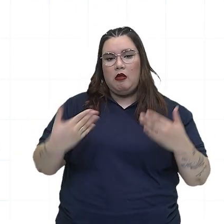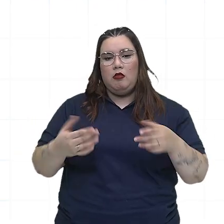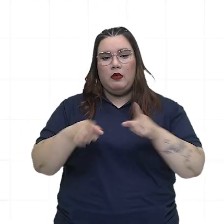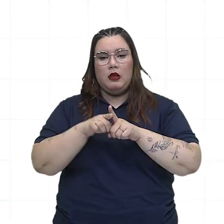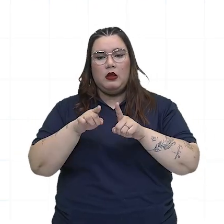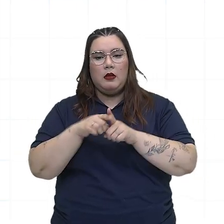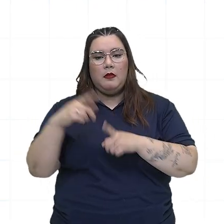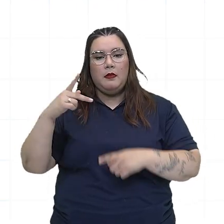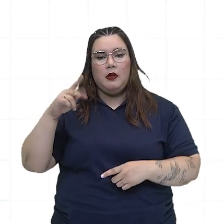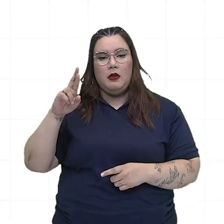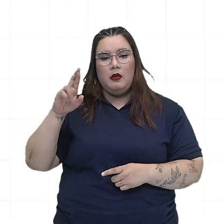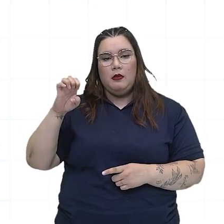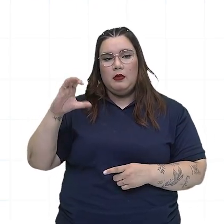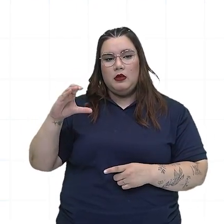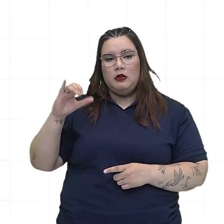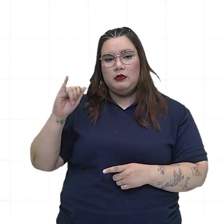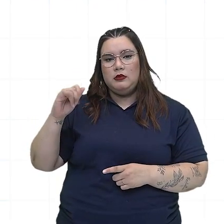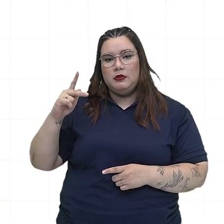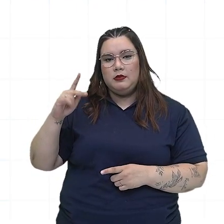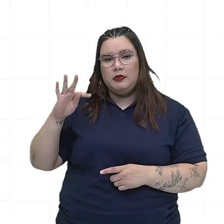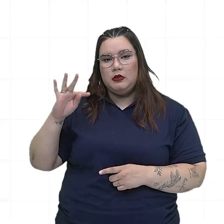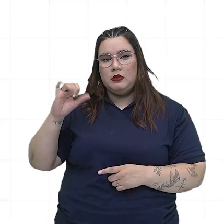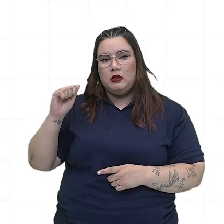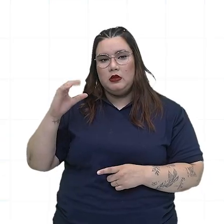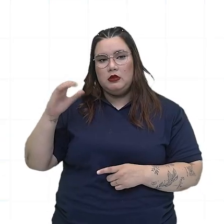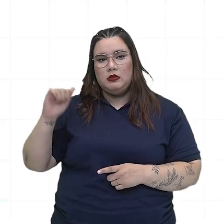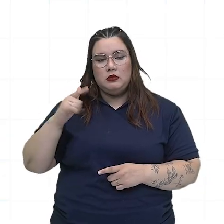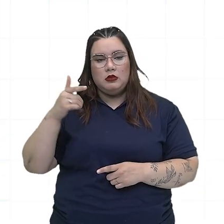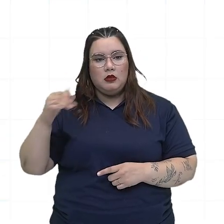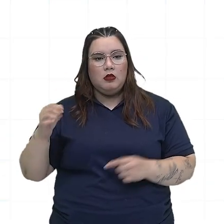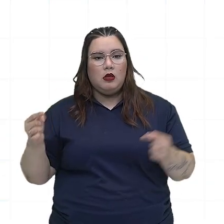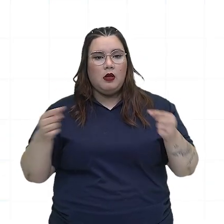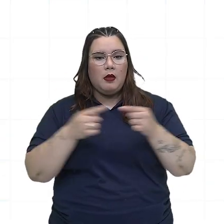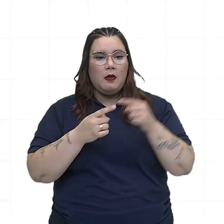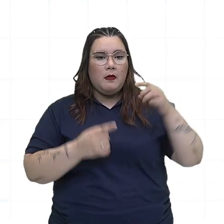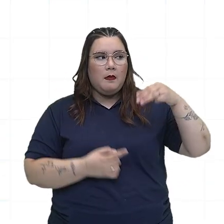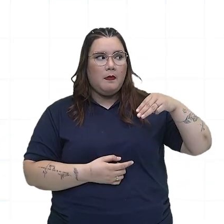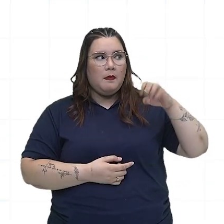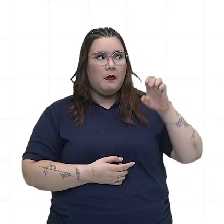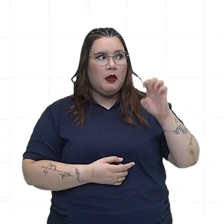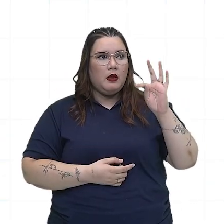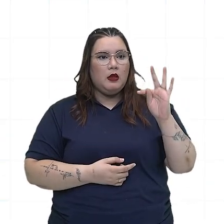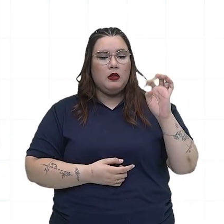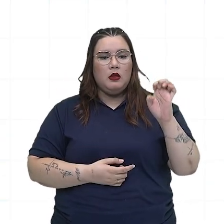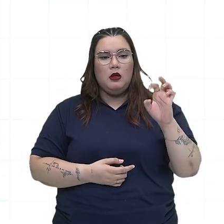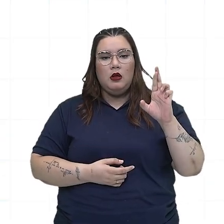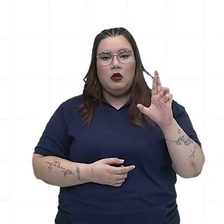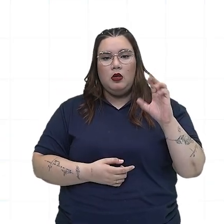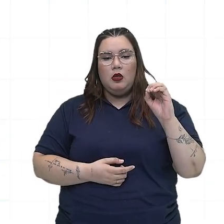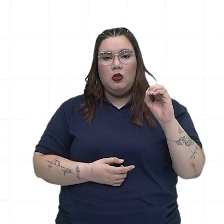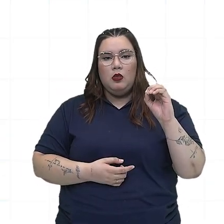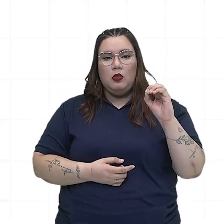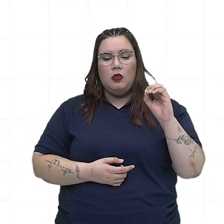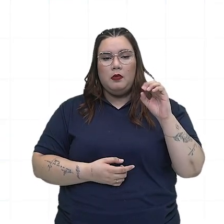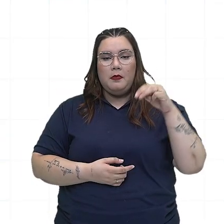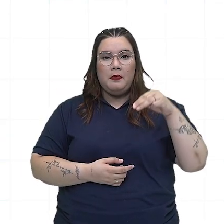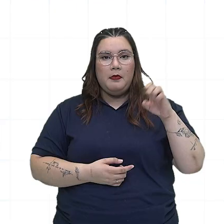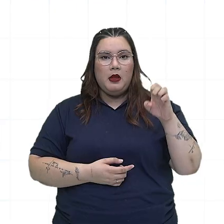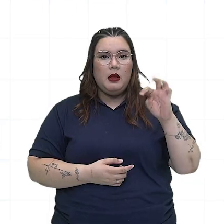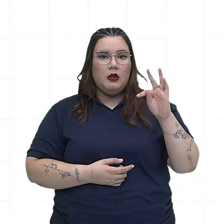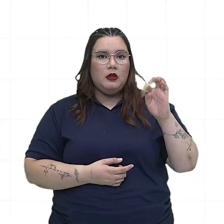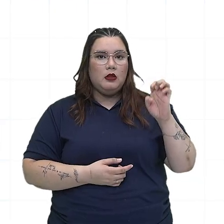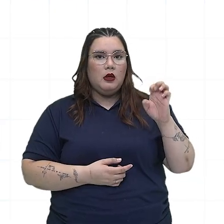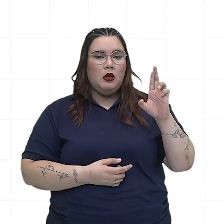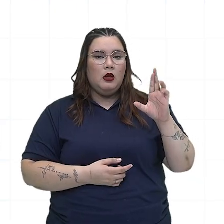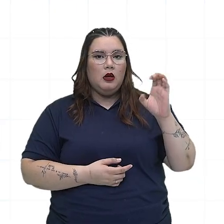de precipitação, que é a meteorologia. Então, a meteorologia, ela é essa ciência